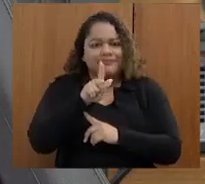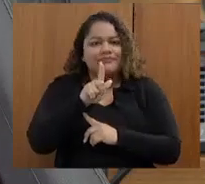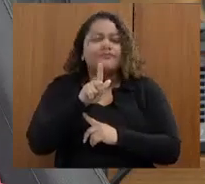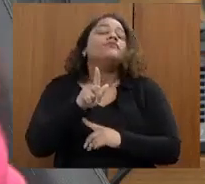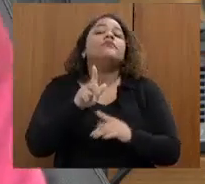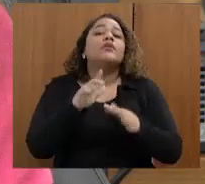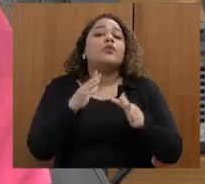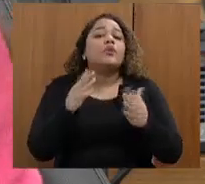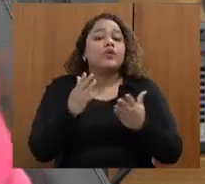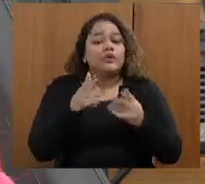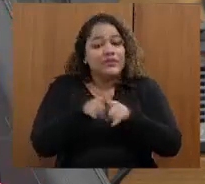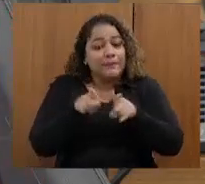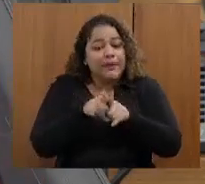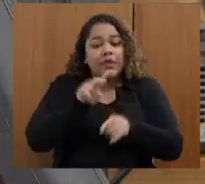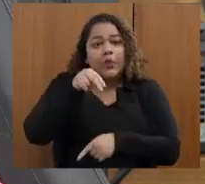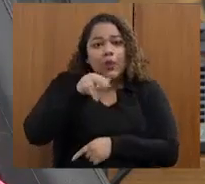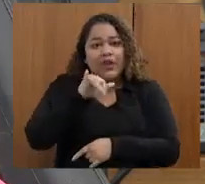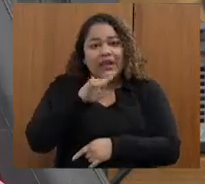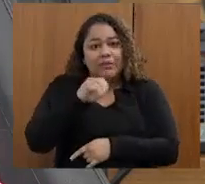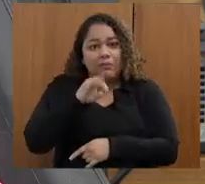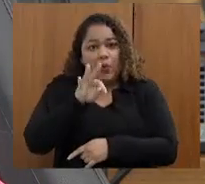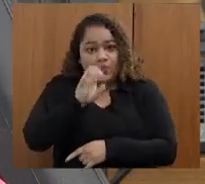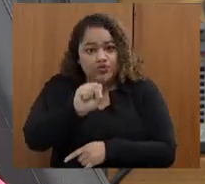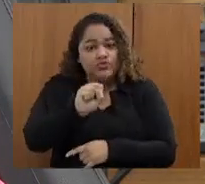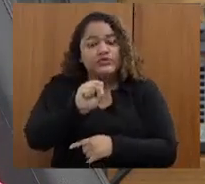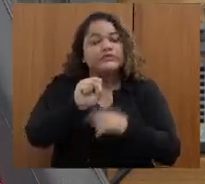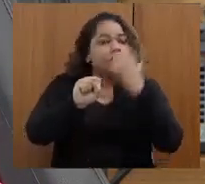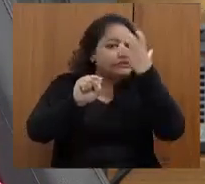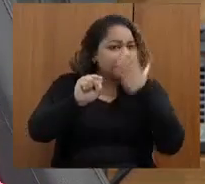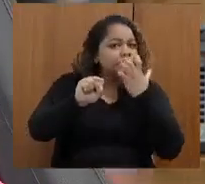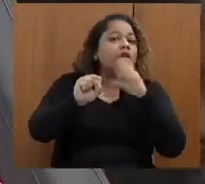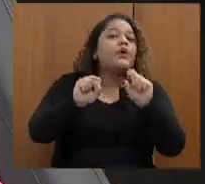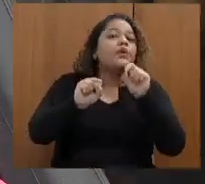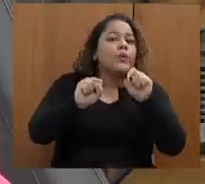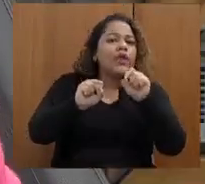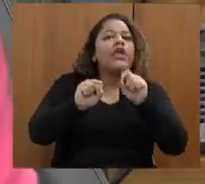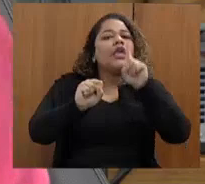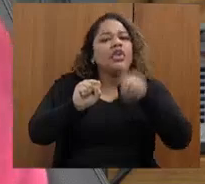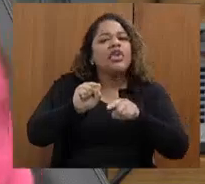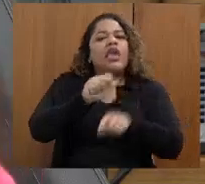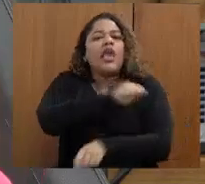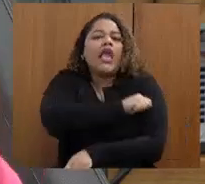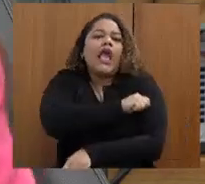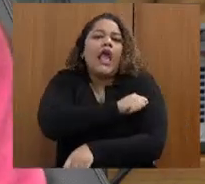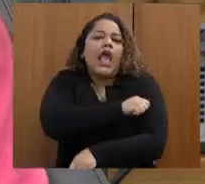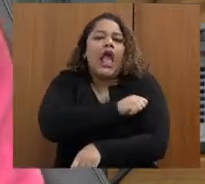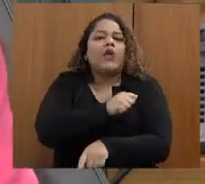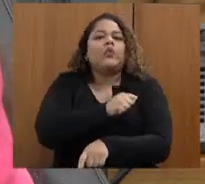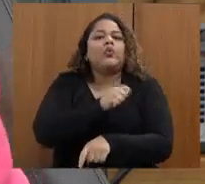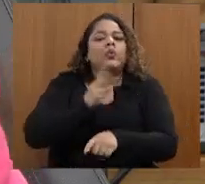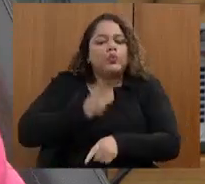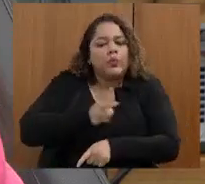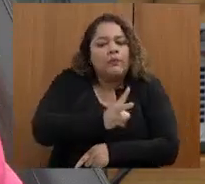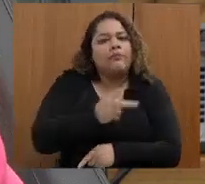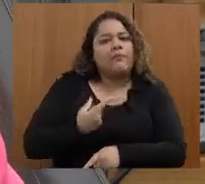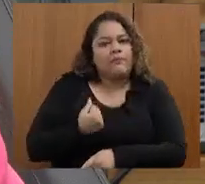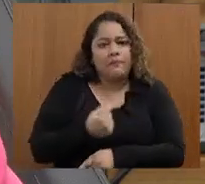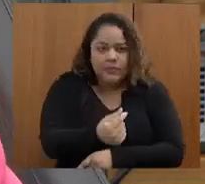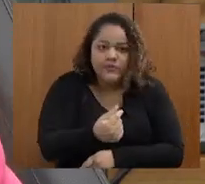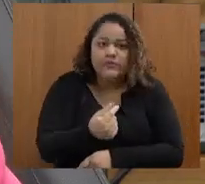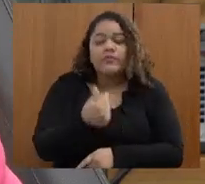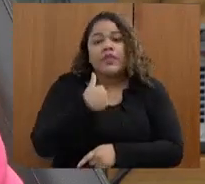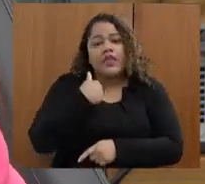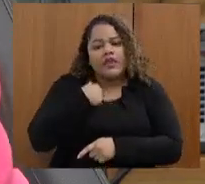séria o Andy unimontes que é a questão da permanência estudantil eu estive na UEMG de Passos recentemente estou na UEMG Divinópolis